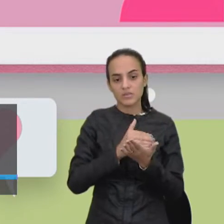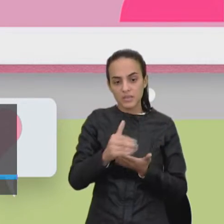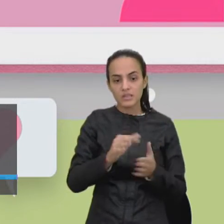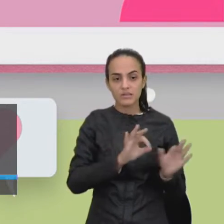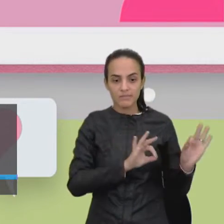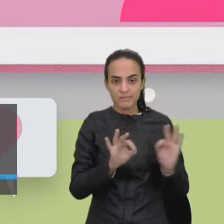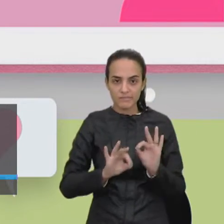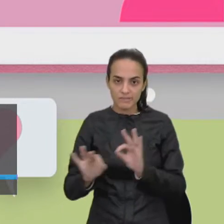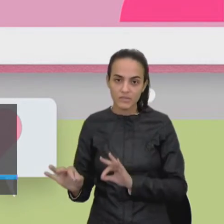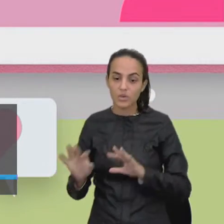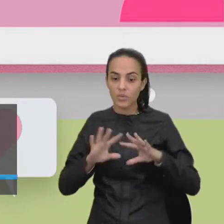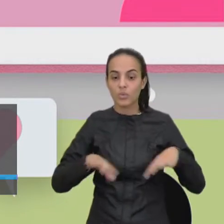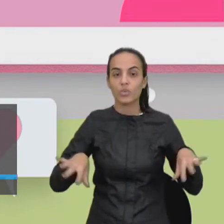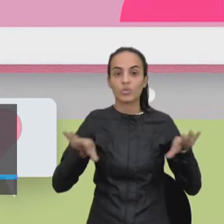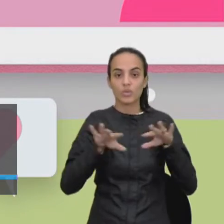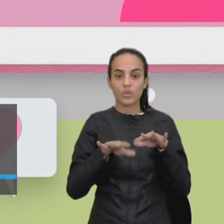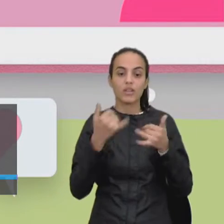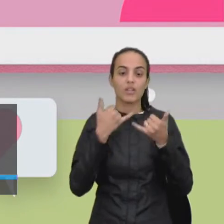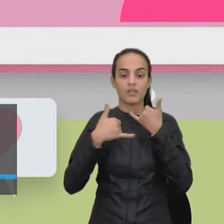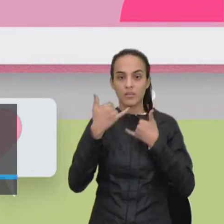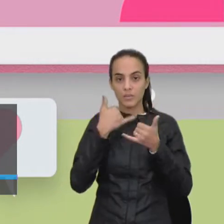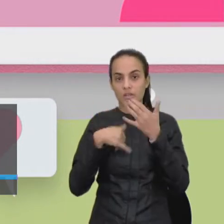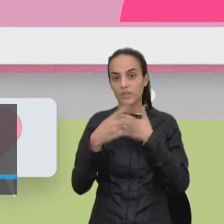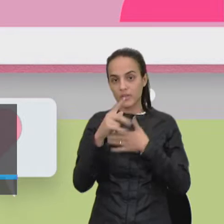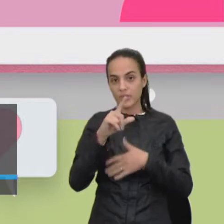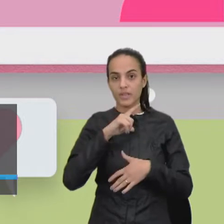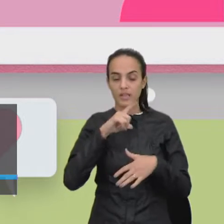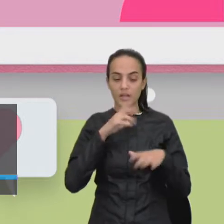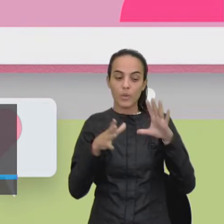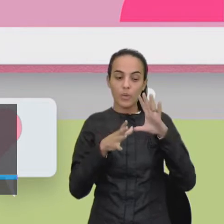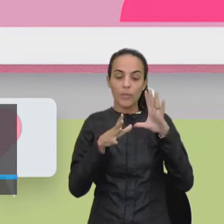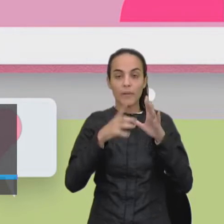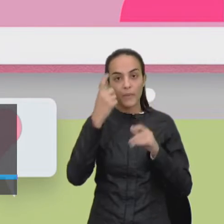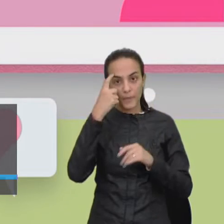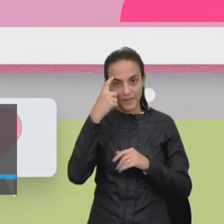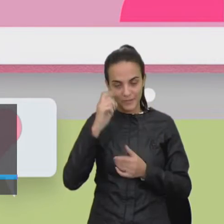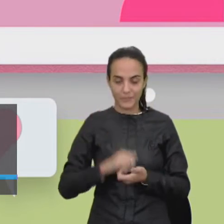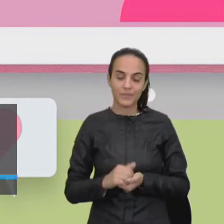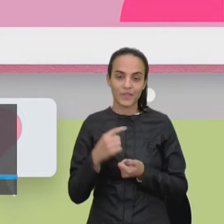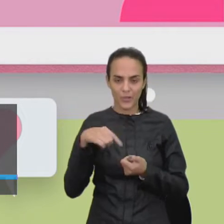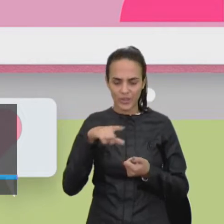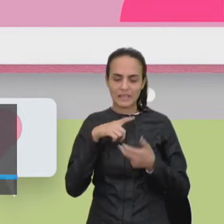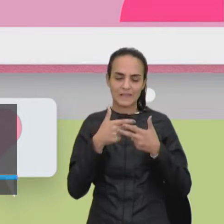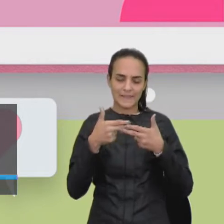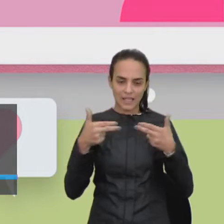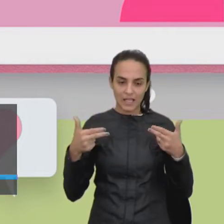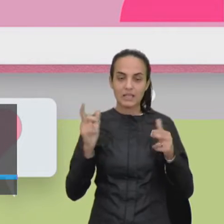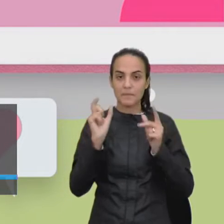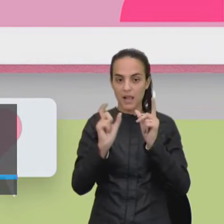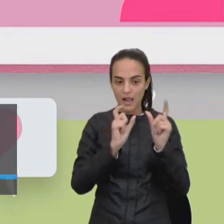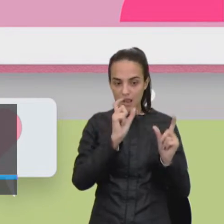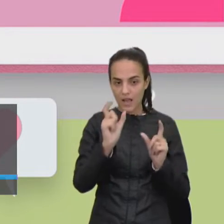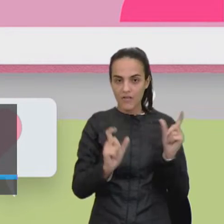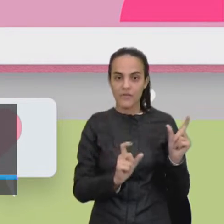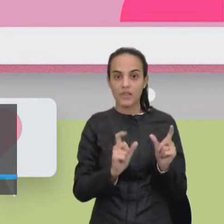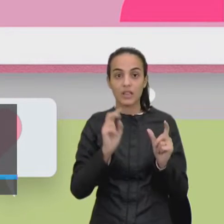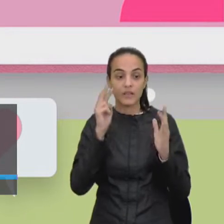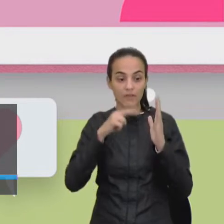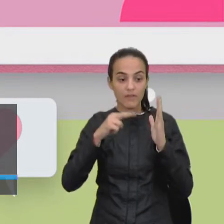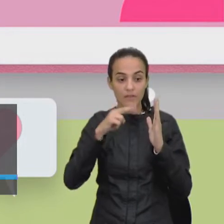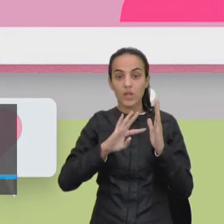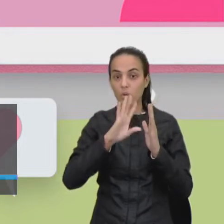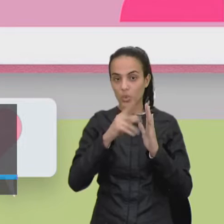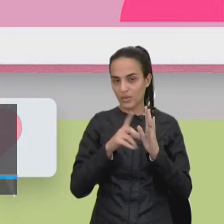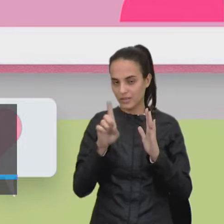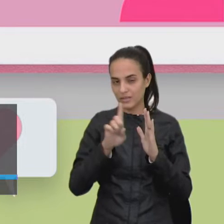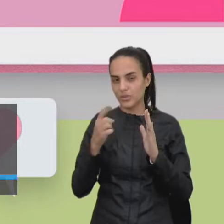um seminário com todas as informações que vocês têm no mapa mental. A gente tem várias palavras nele, né? Eu não vou retomar todas elas,